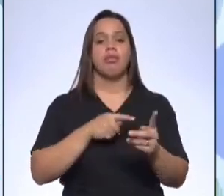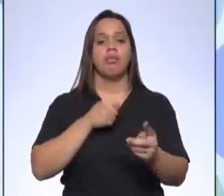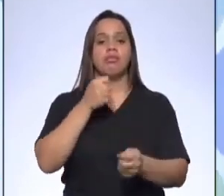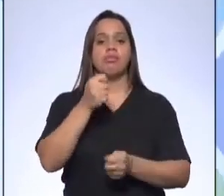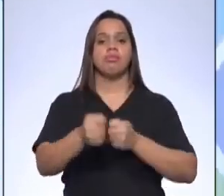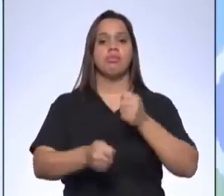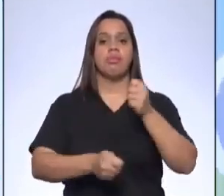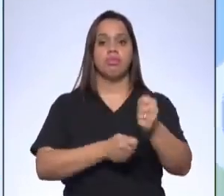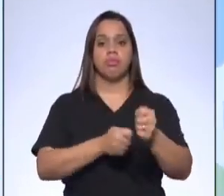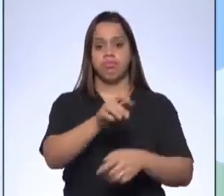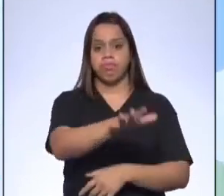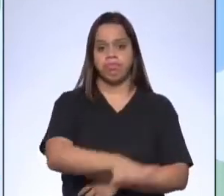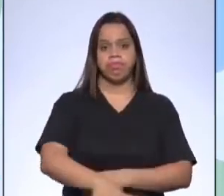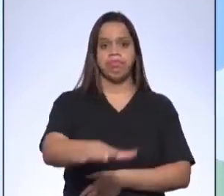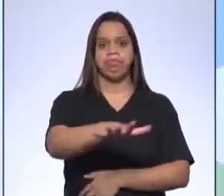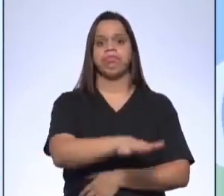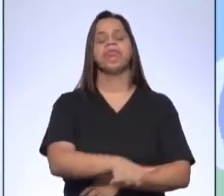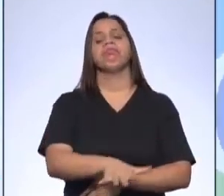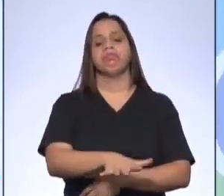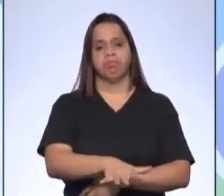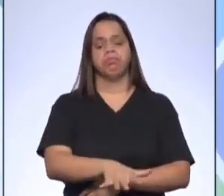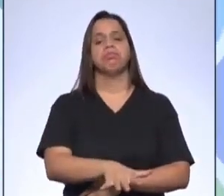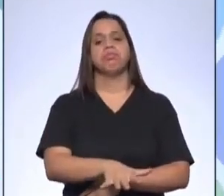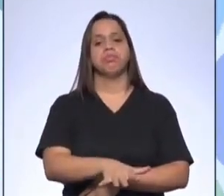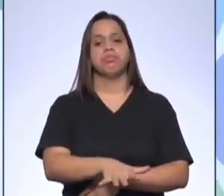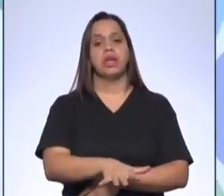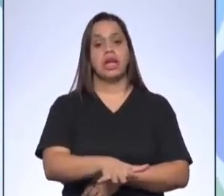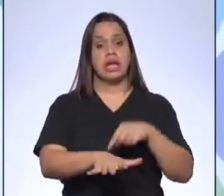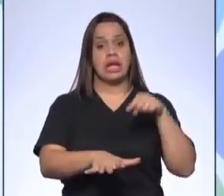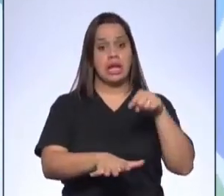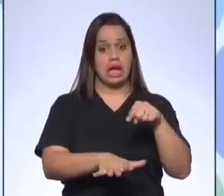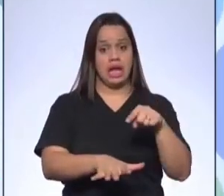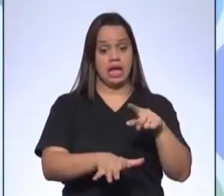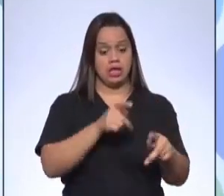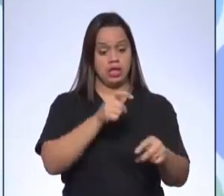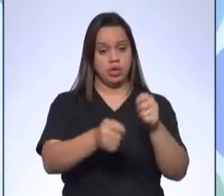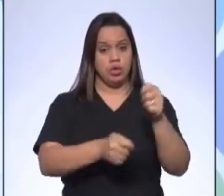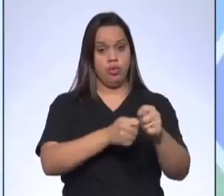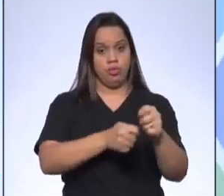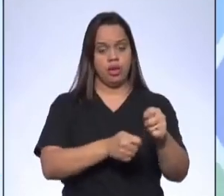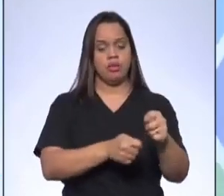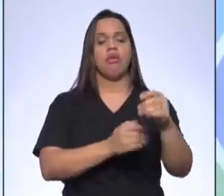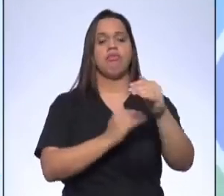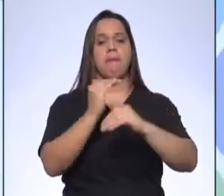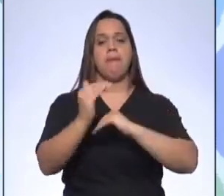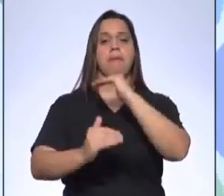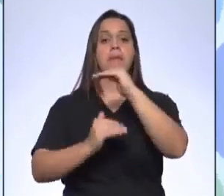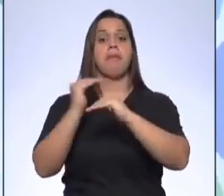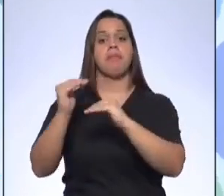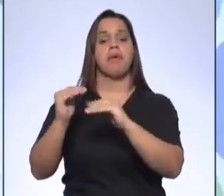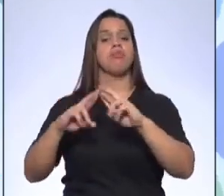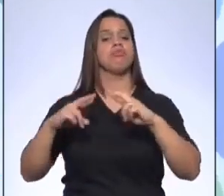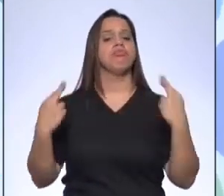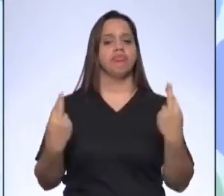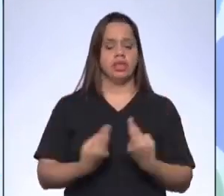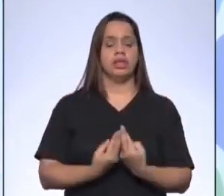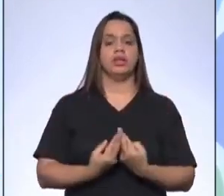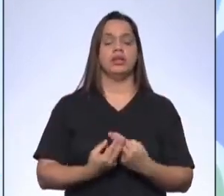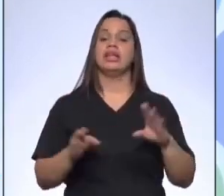do território para o desenvolvimento desses reinos e também, claro,